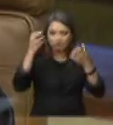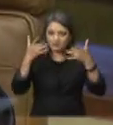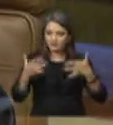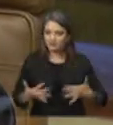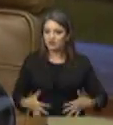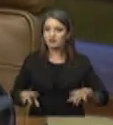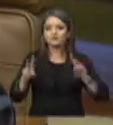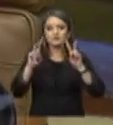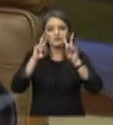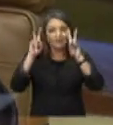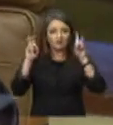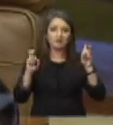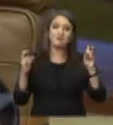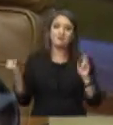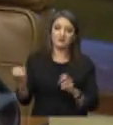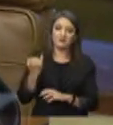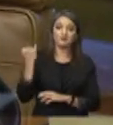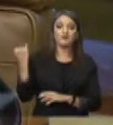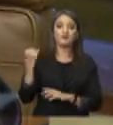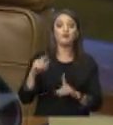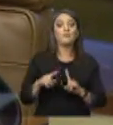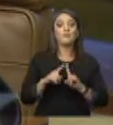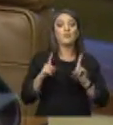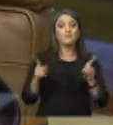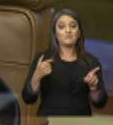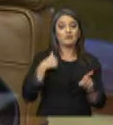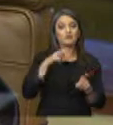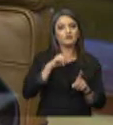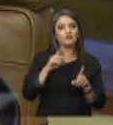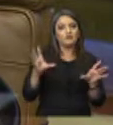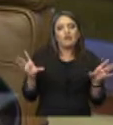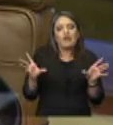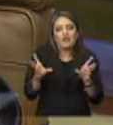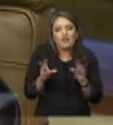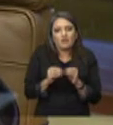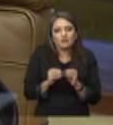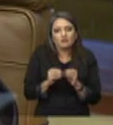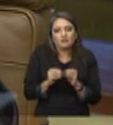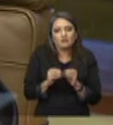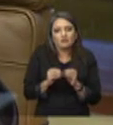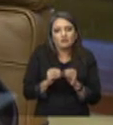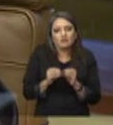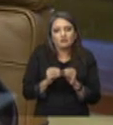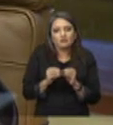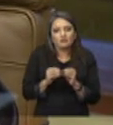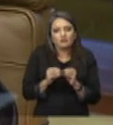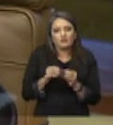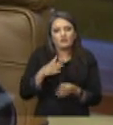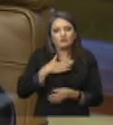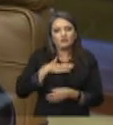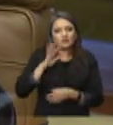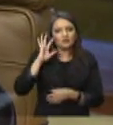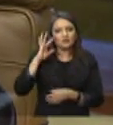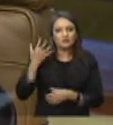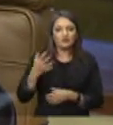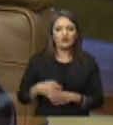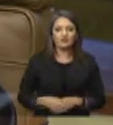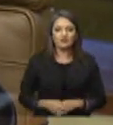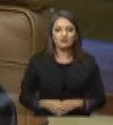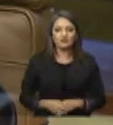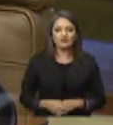que de fato bastante ver levanta Mas vou procurar sua olhar a posição que trava e já